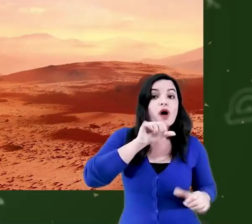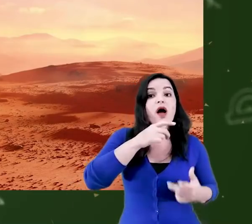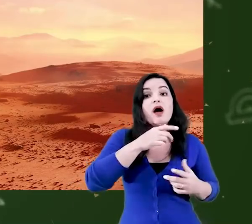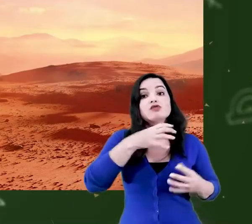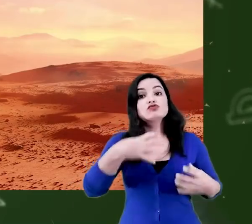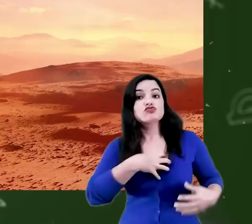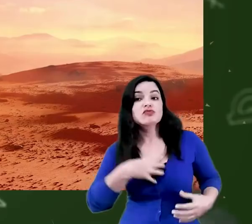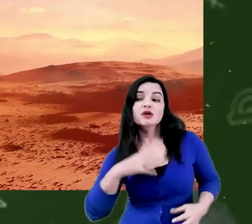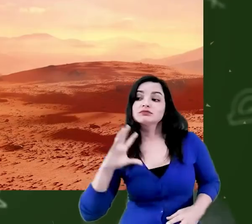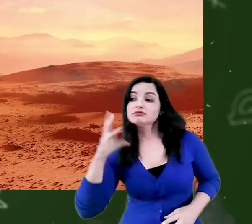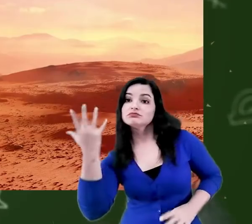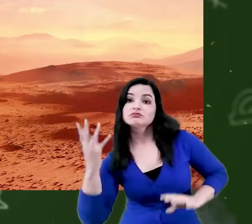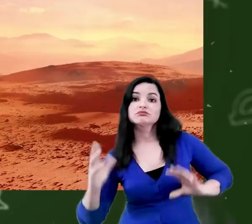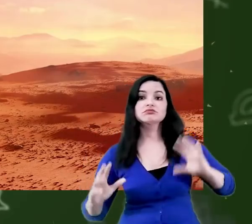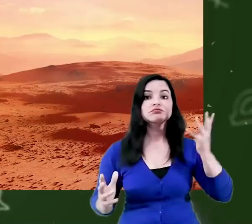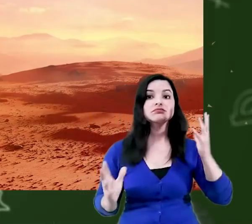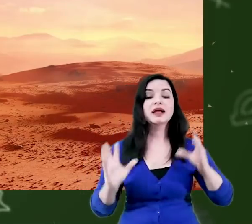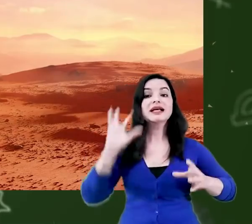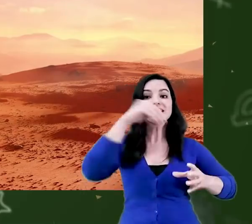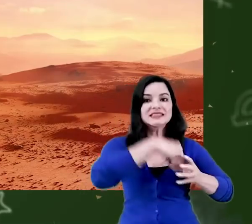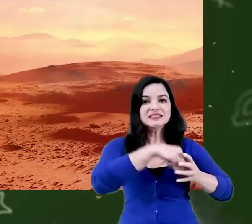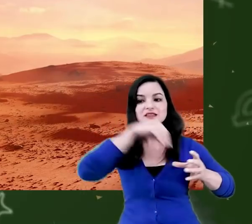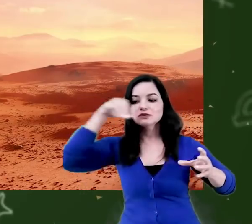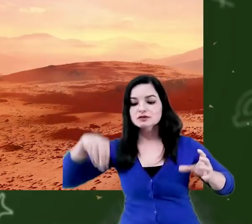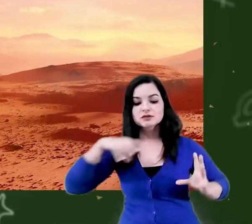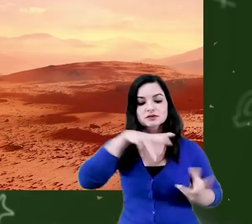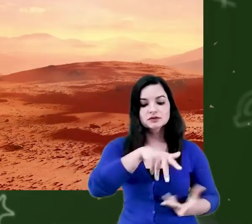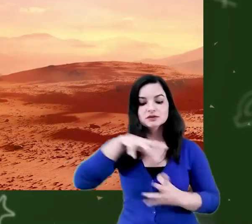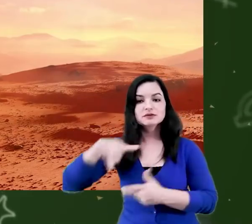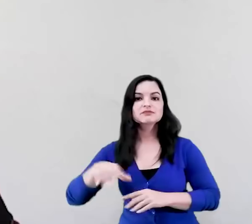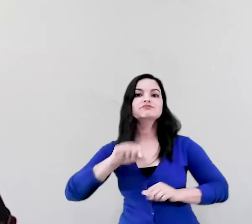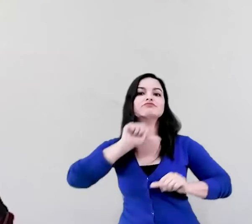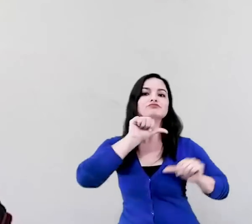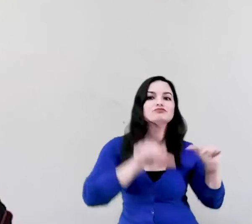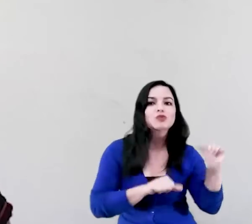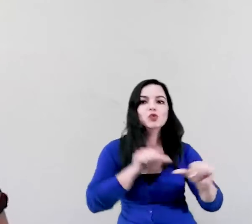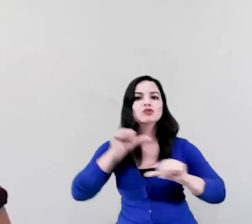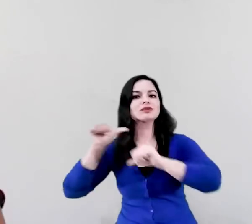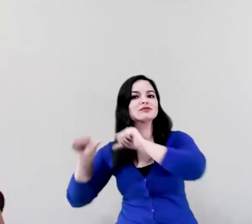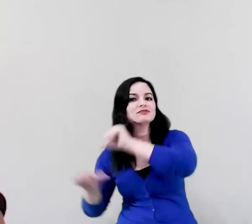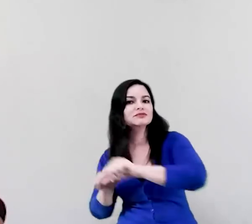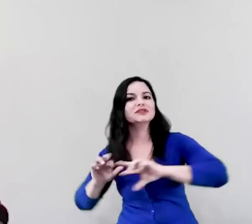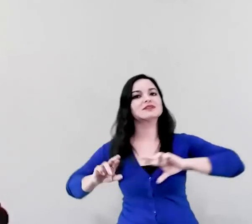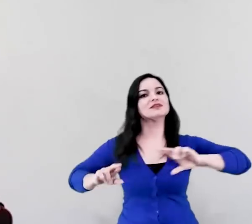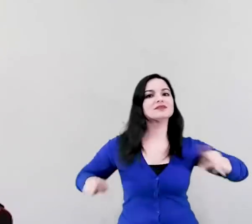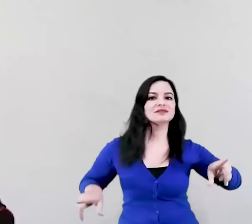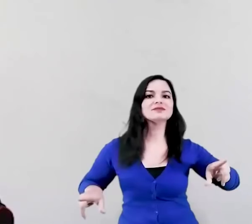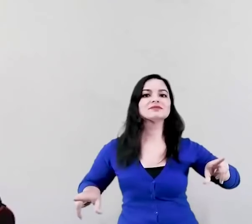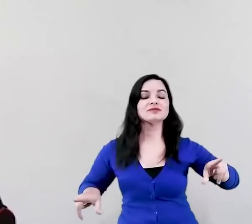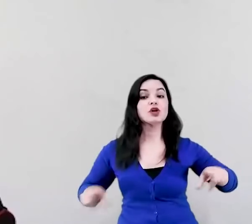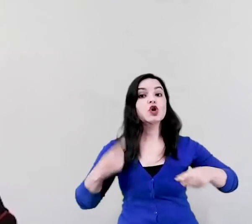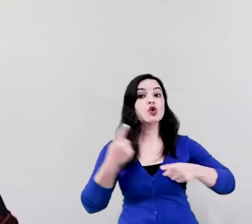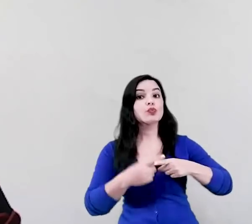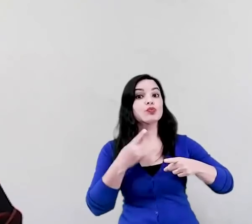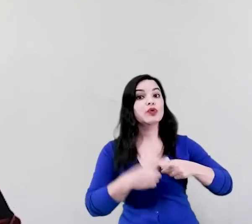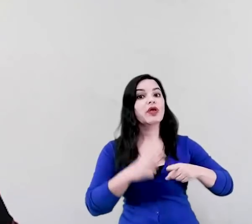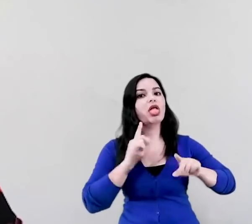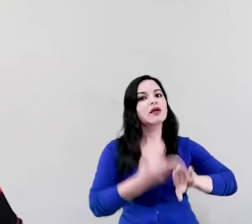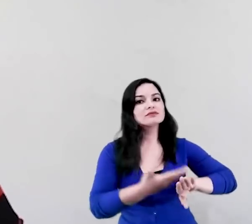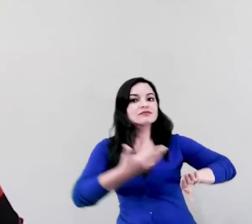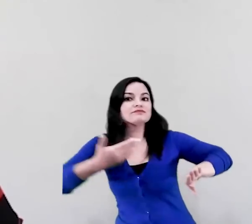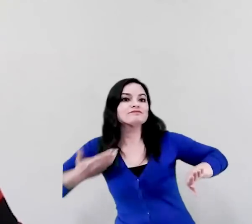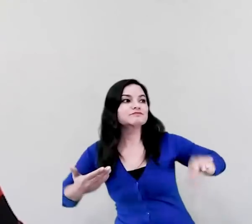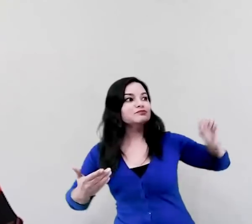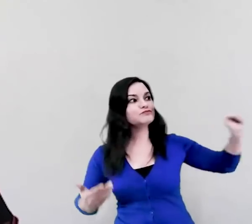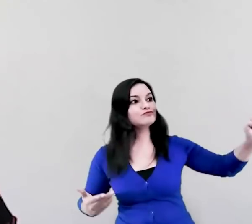de acordo com a posição que esses planetas estão, porque é exatamente essa é uma das características que